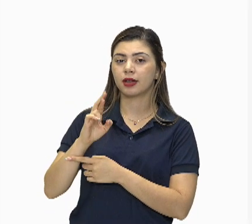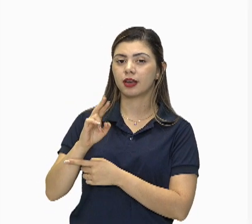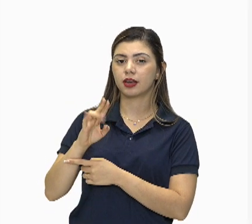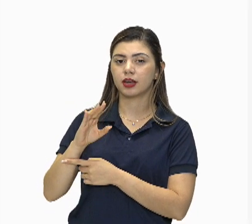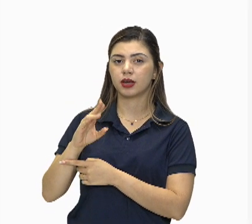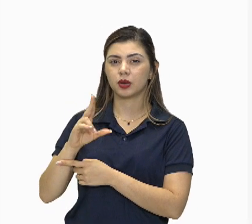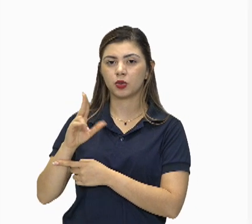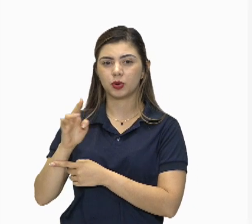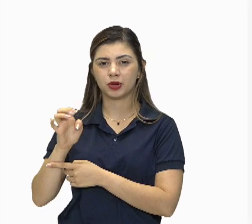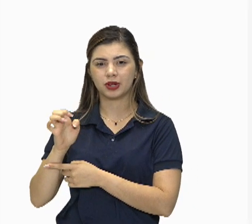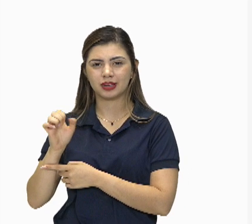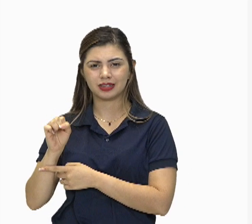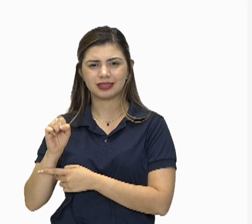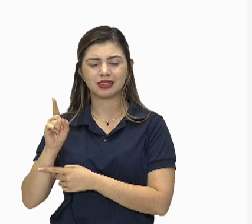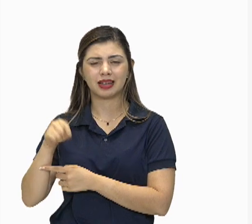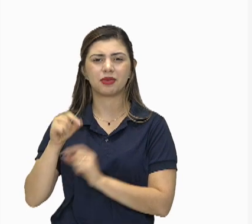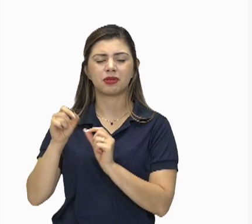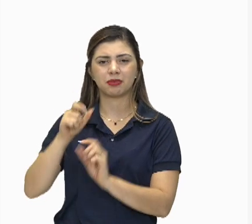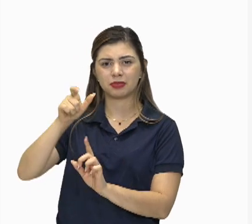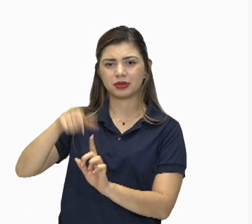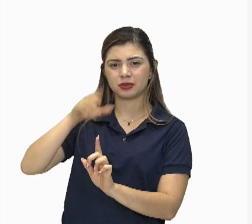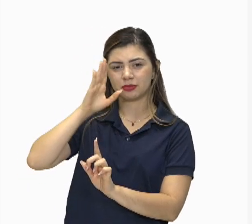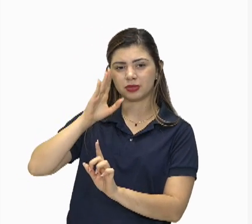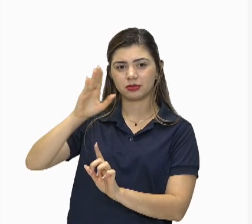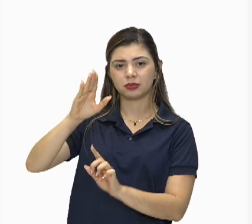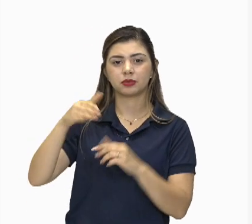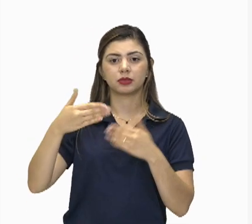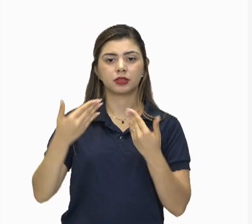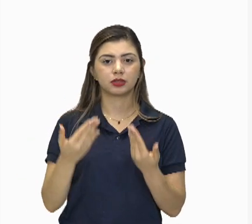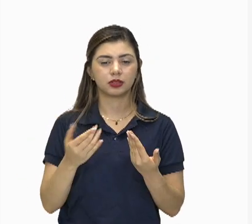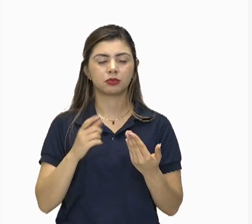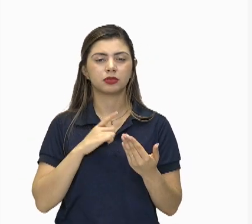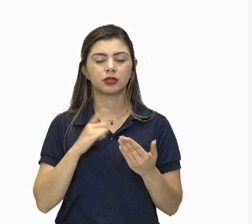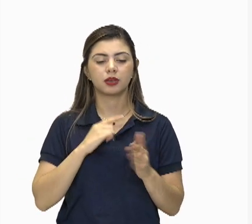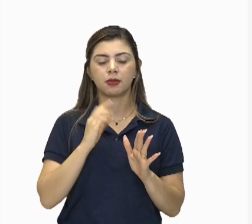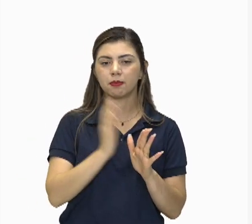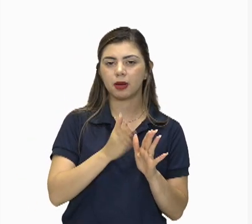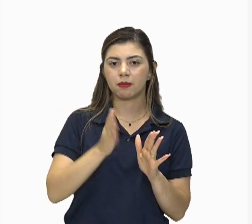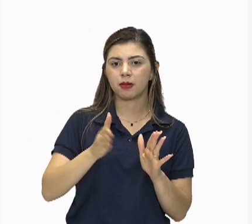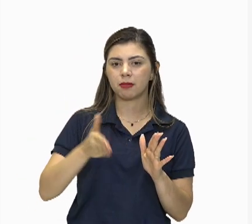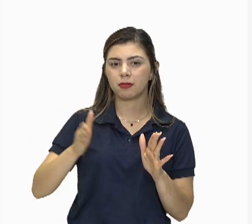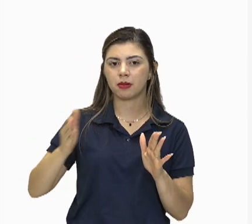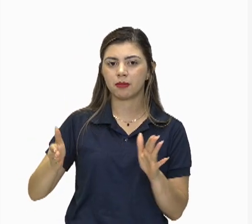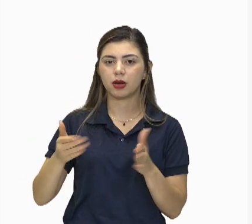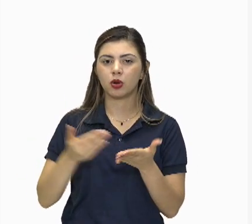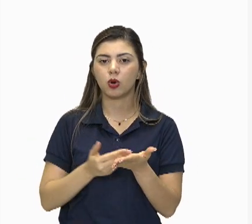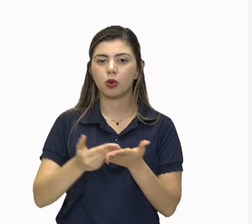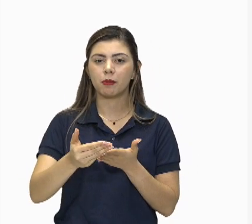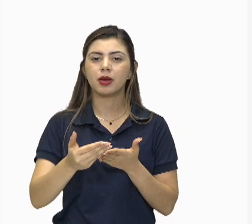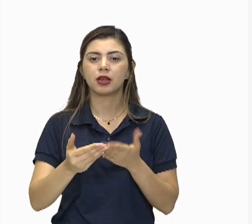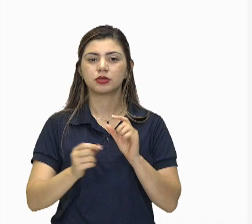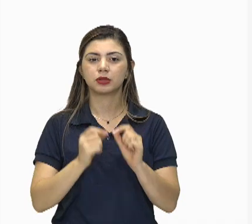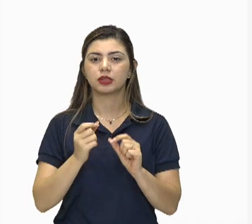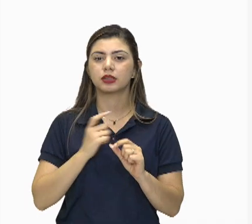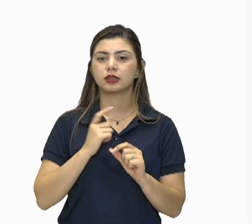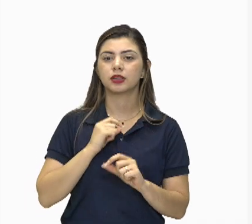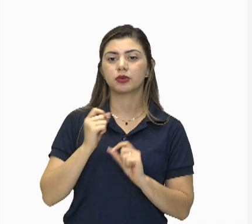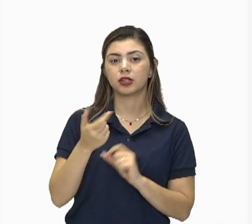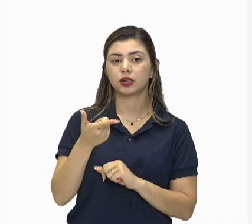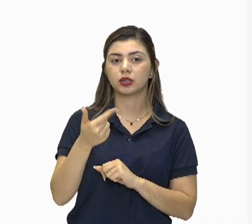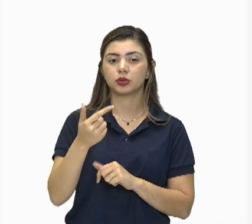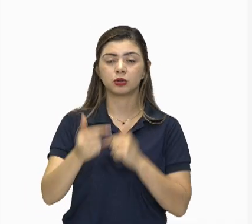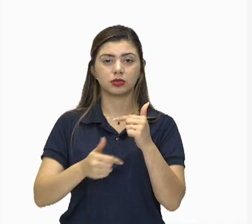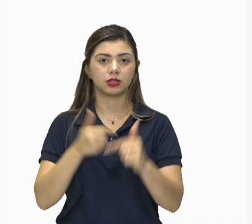principal. O protagonista conduz a sequência de acontecimentos do enredo que trata dos 12 trabalhos de Hércules.